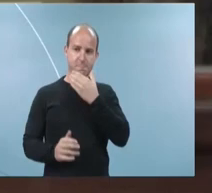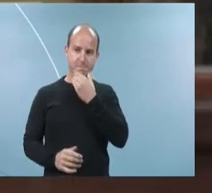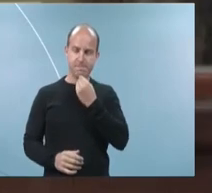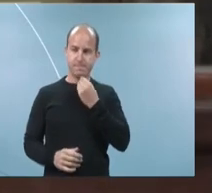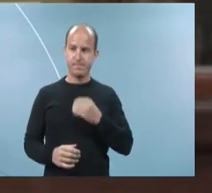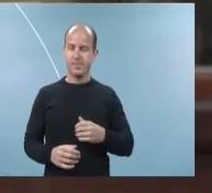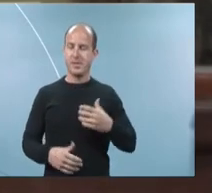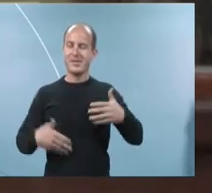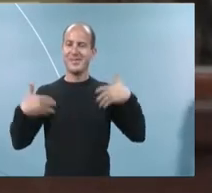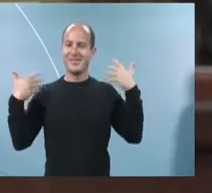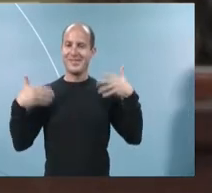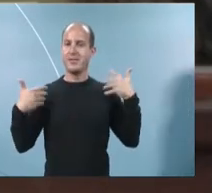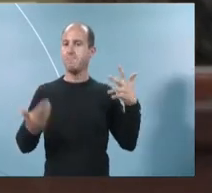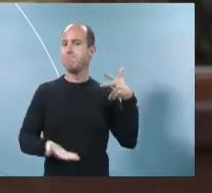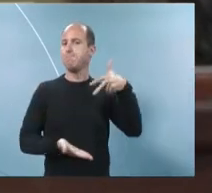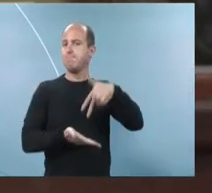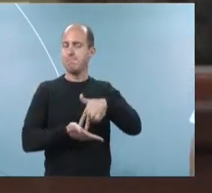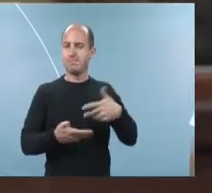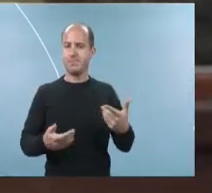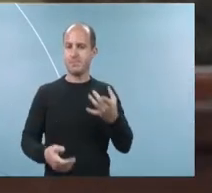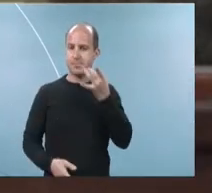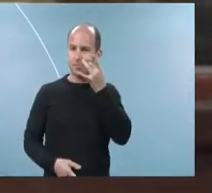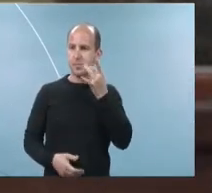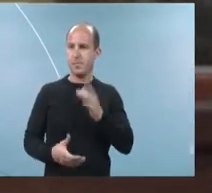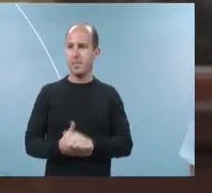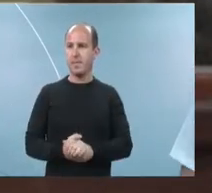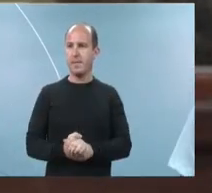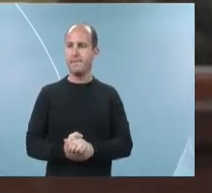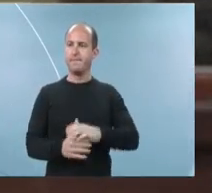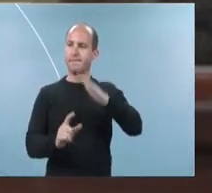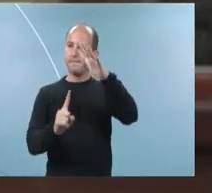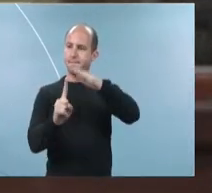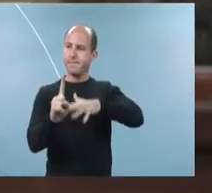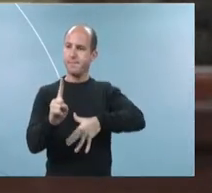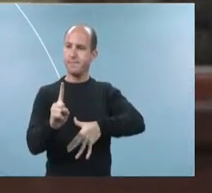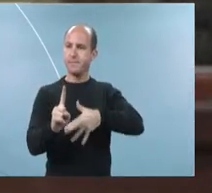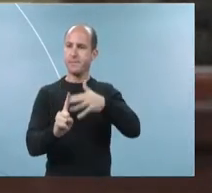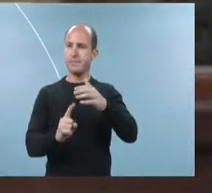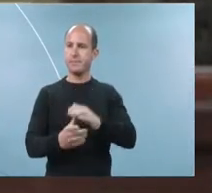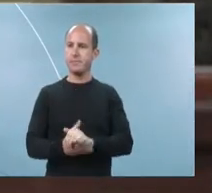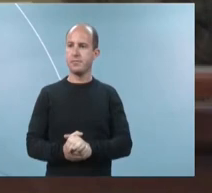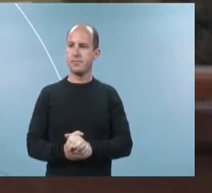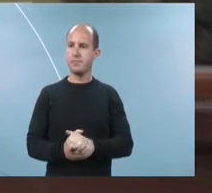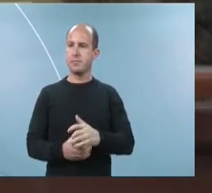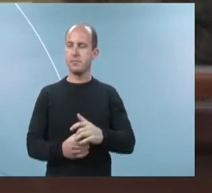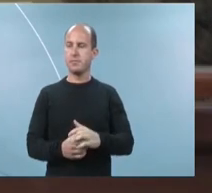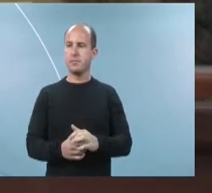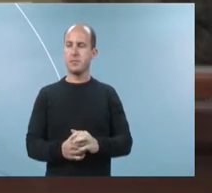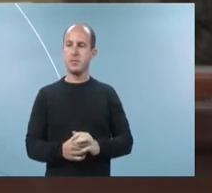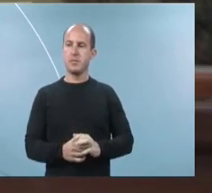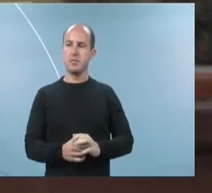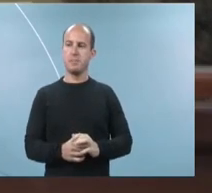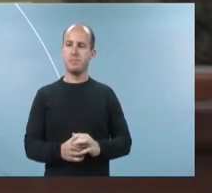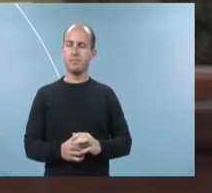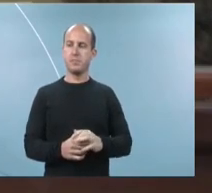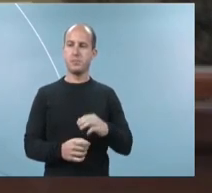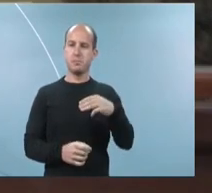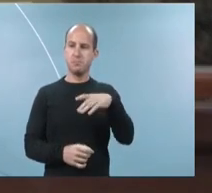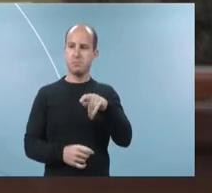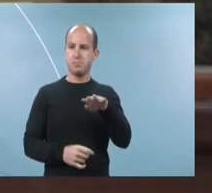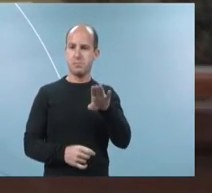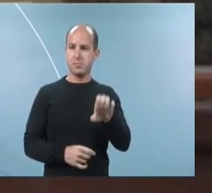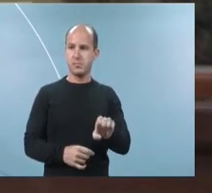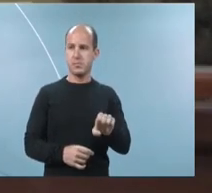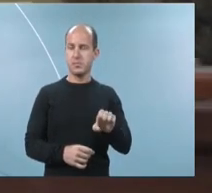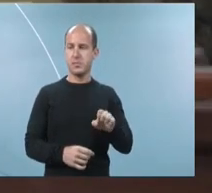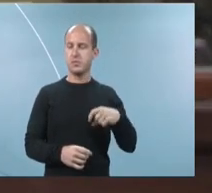para mim estar aqui hoje presente para homenagear os mestres e mestras da nossa